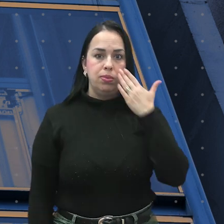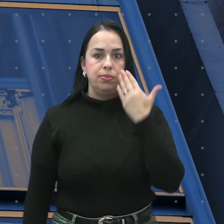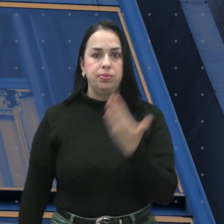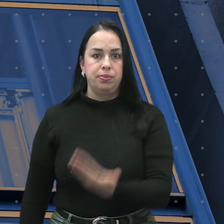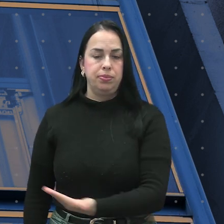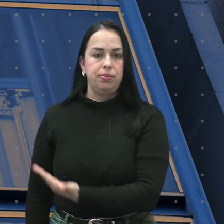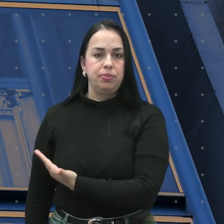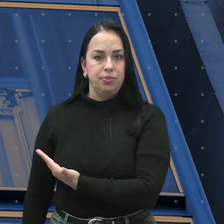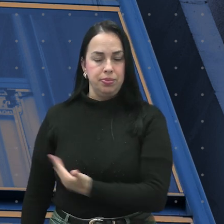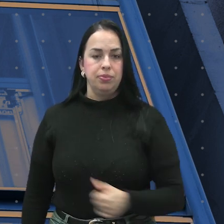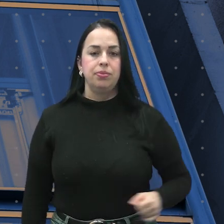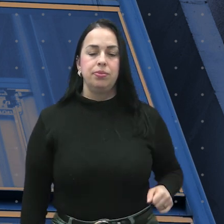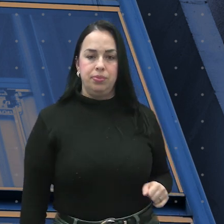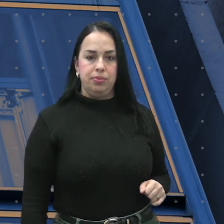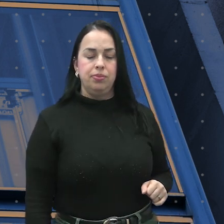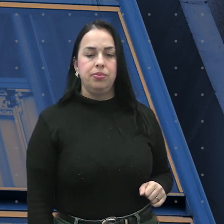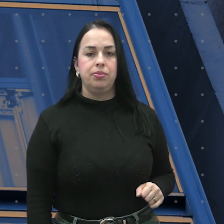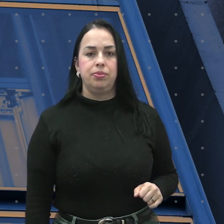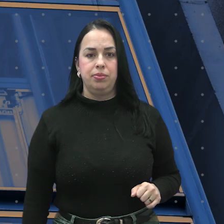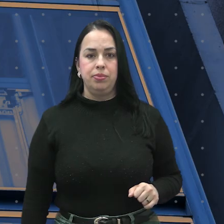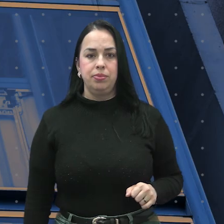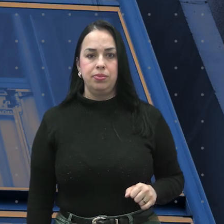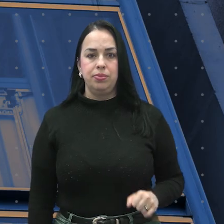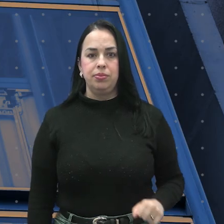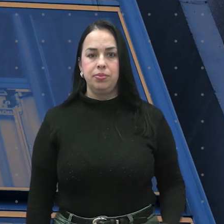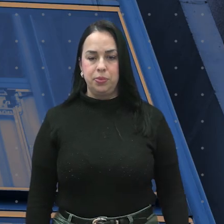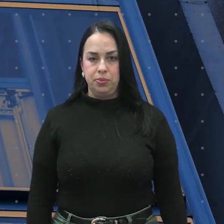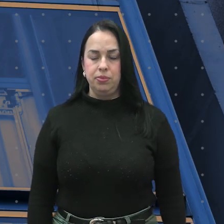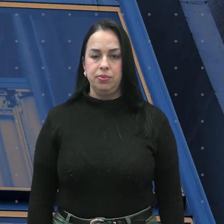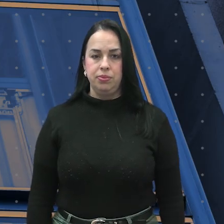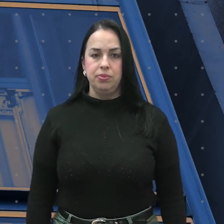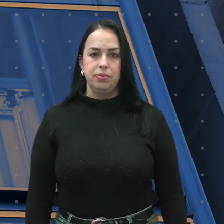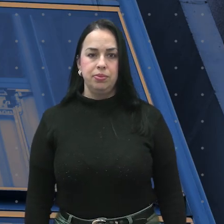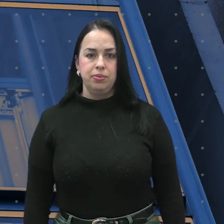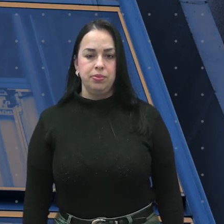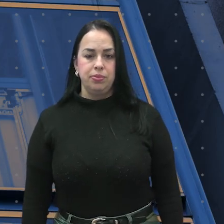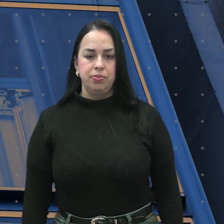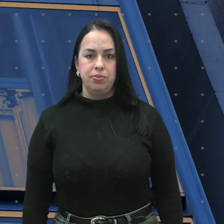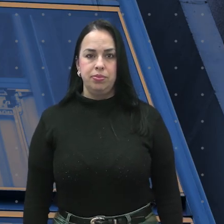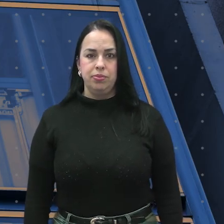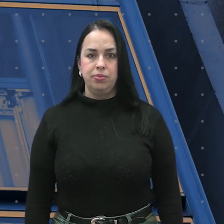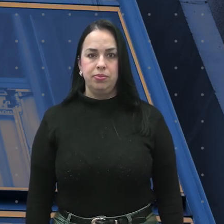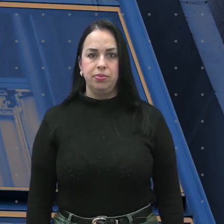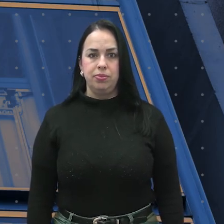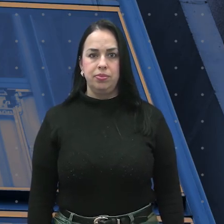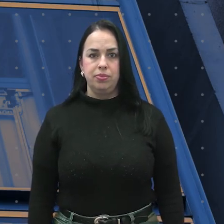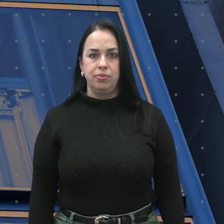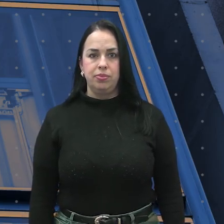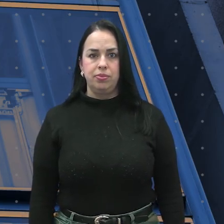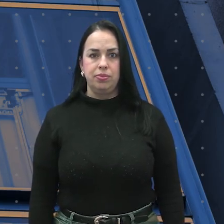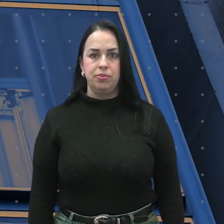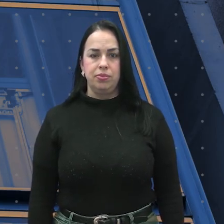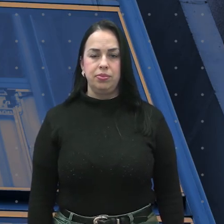Praça Afonso Pena, número 175, no centro de São José dos Campos.